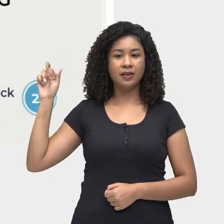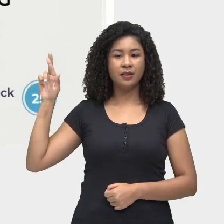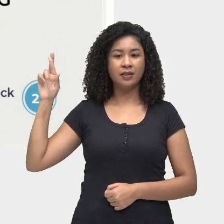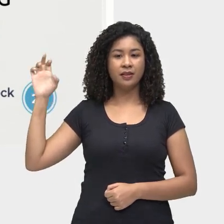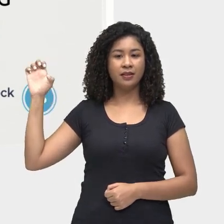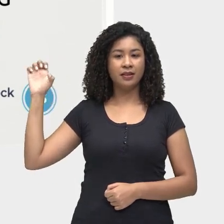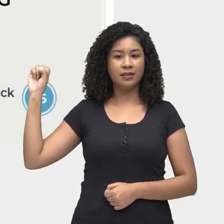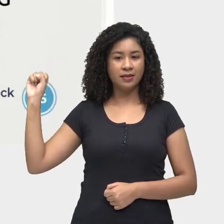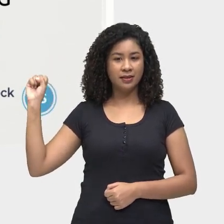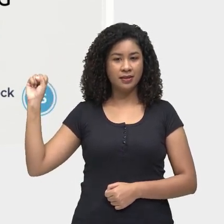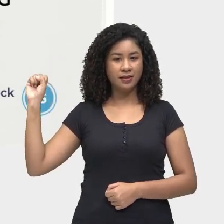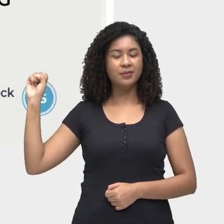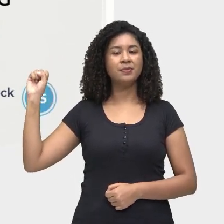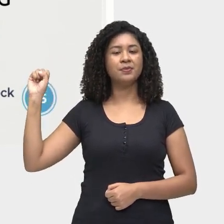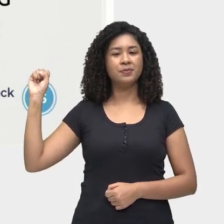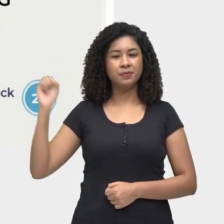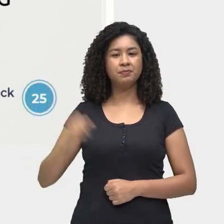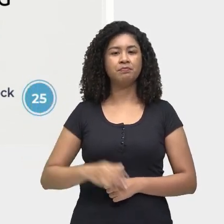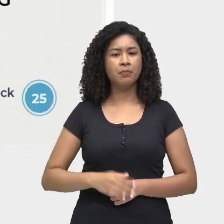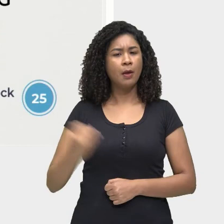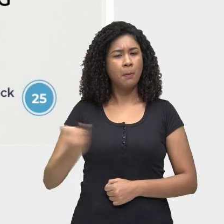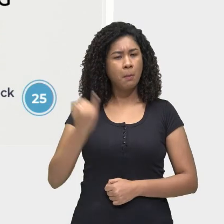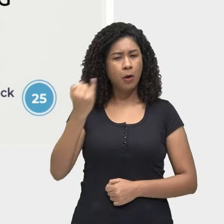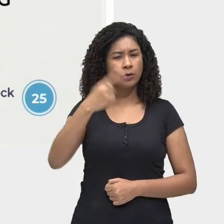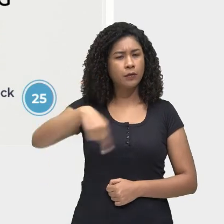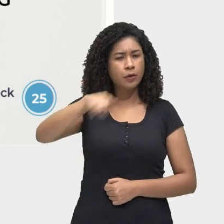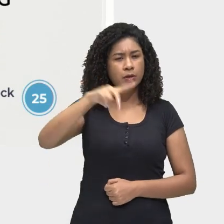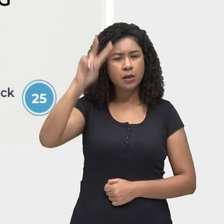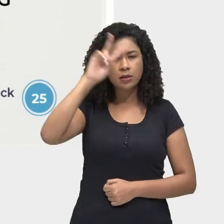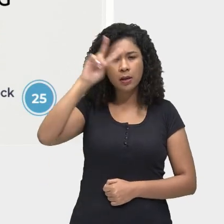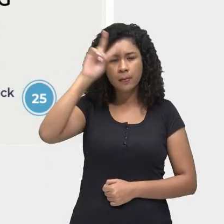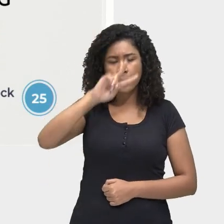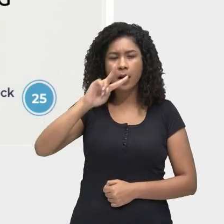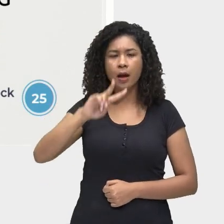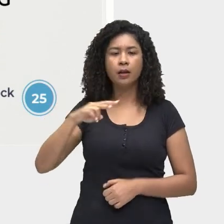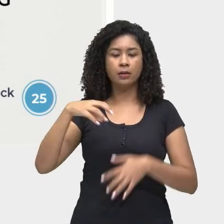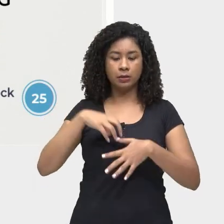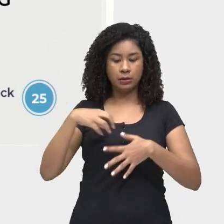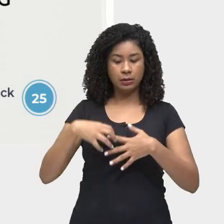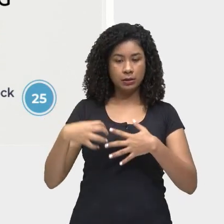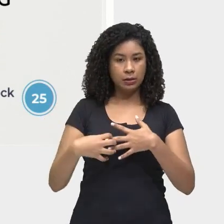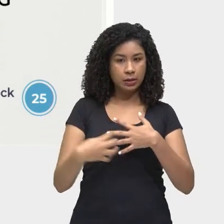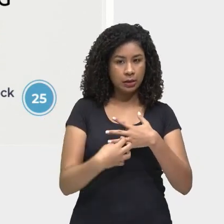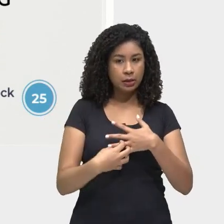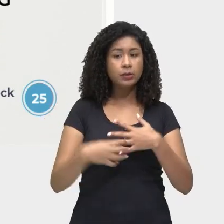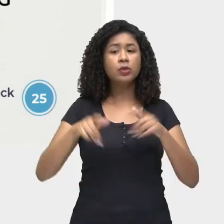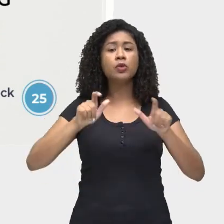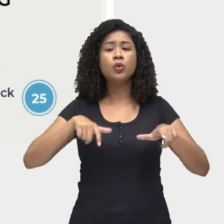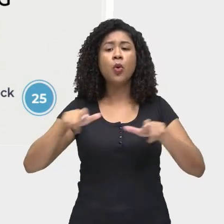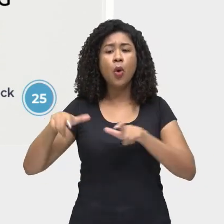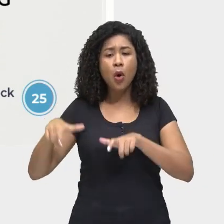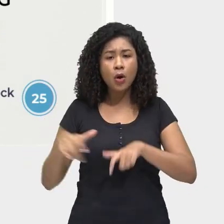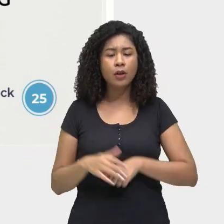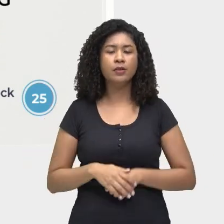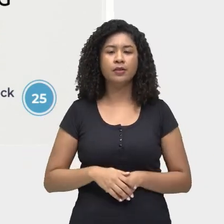glândulas salivares, elas estão presentes tanto perto aí